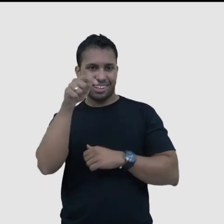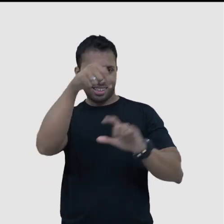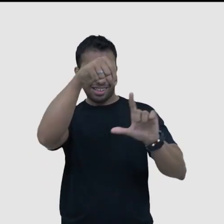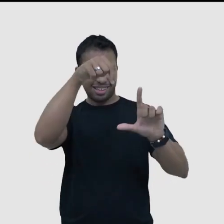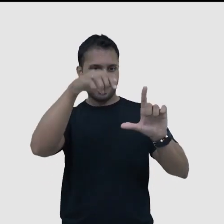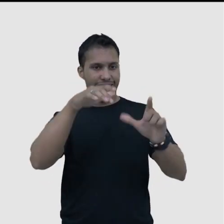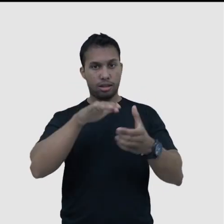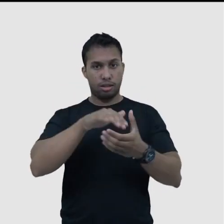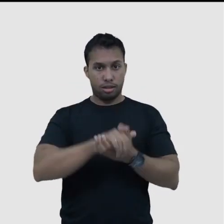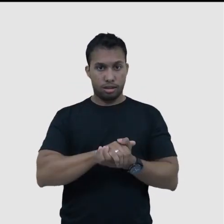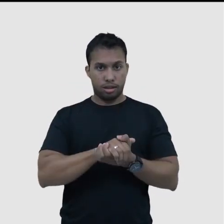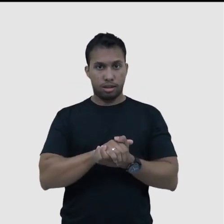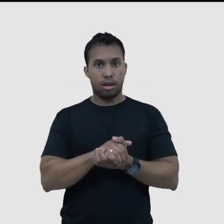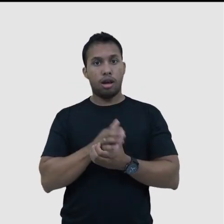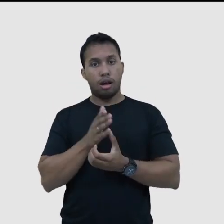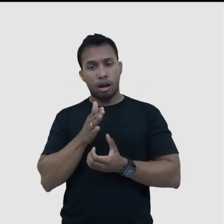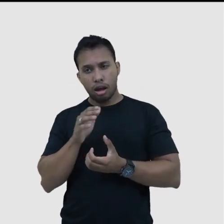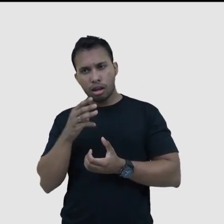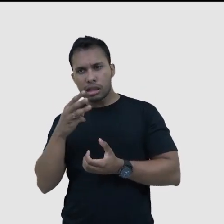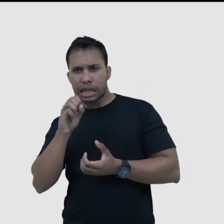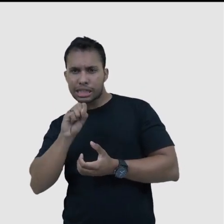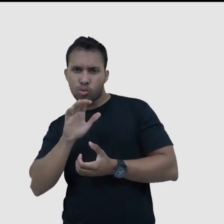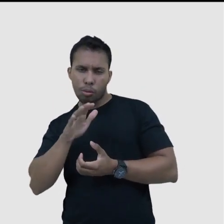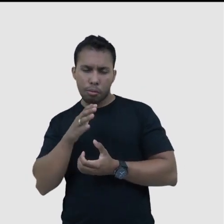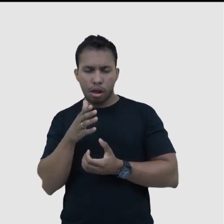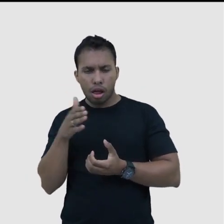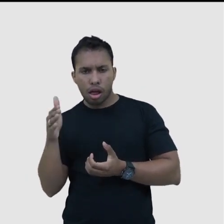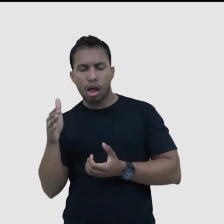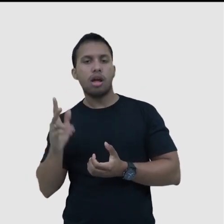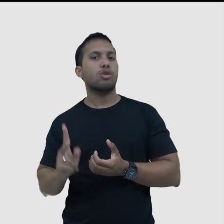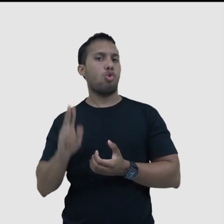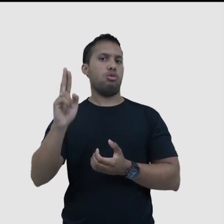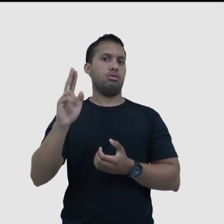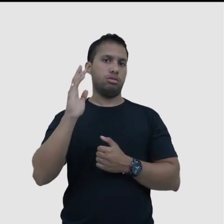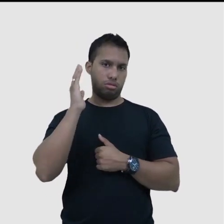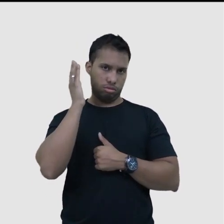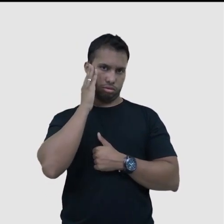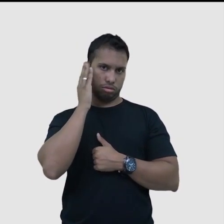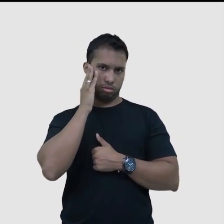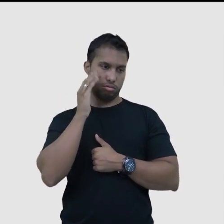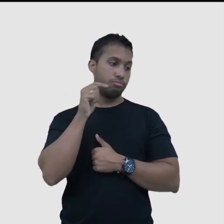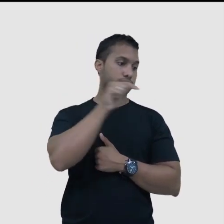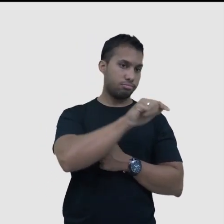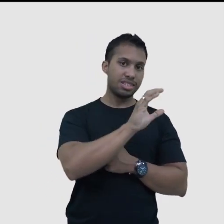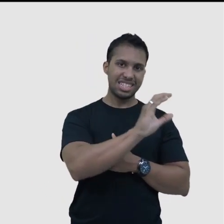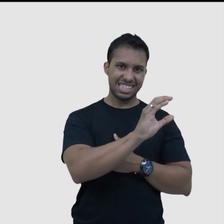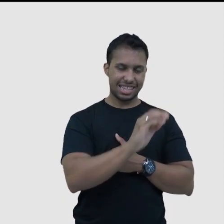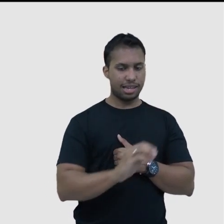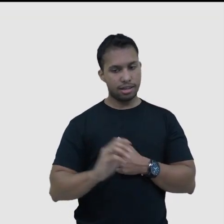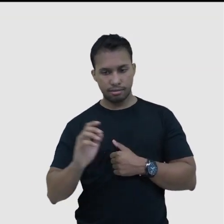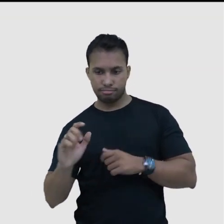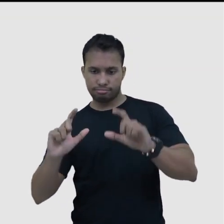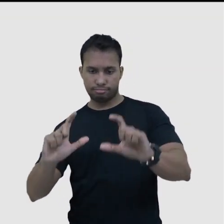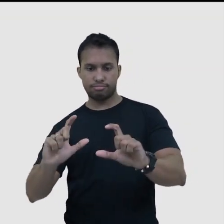Um pouquinho após dessa parada do intérprete, a gente vai fazer o corte. Vou para a ferramenta de